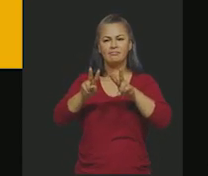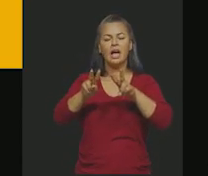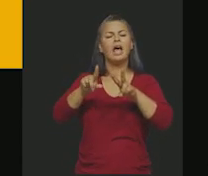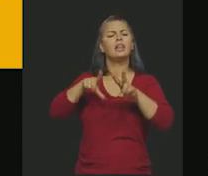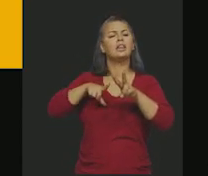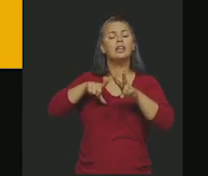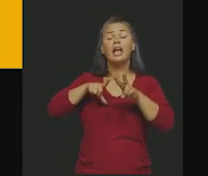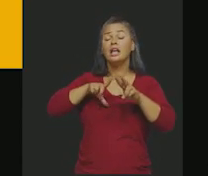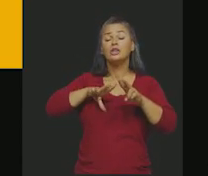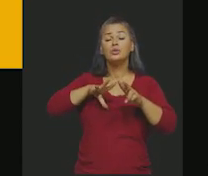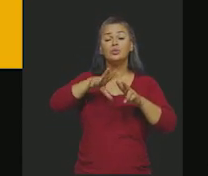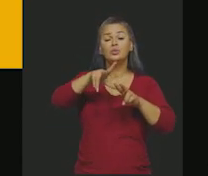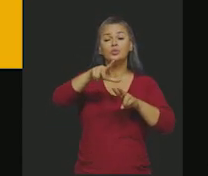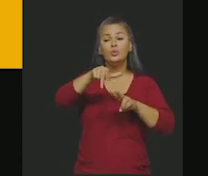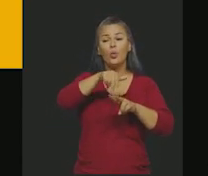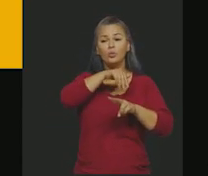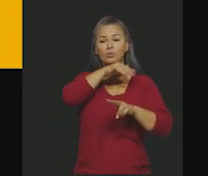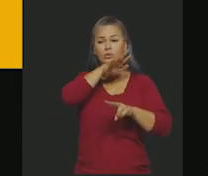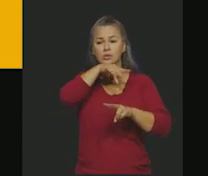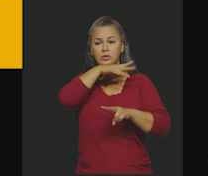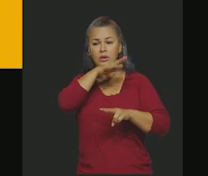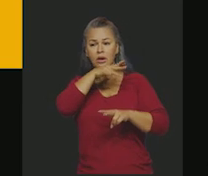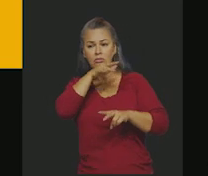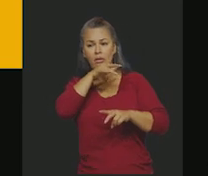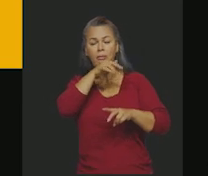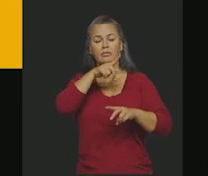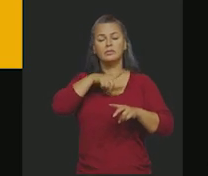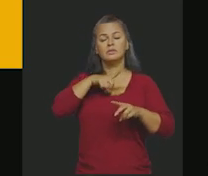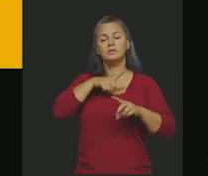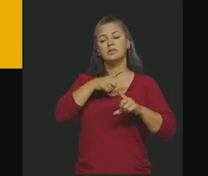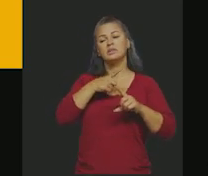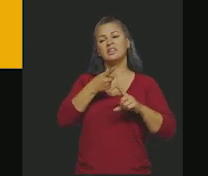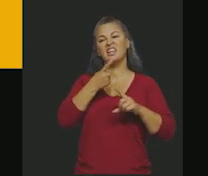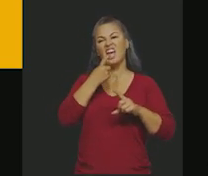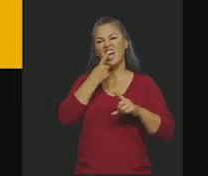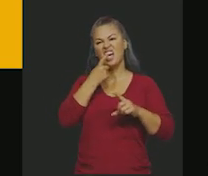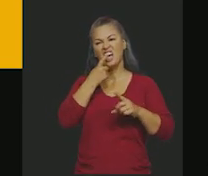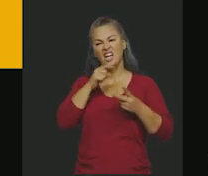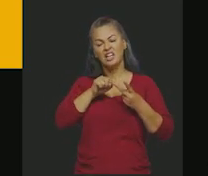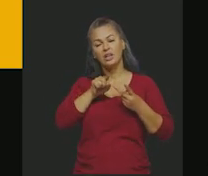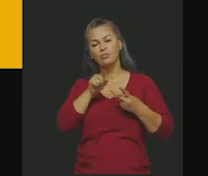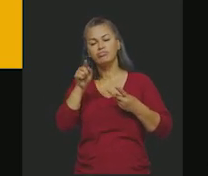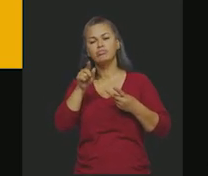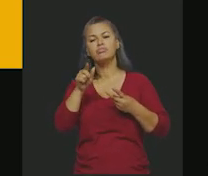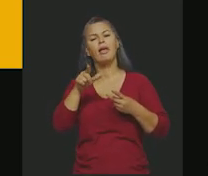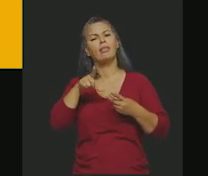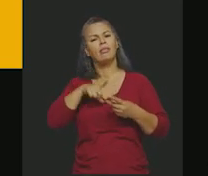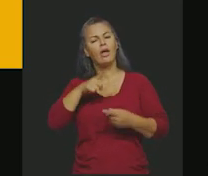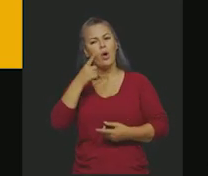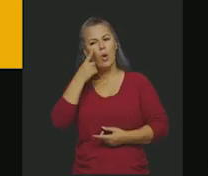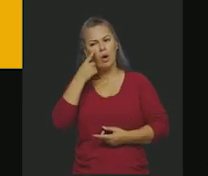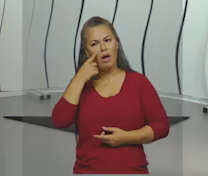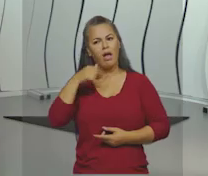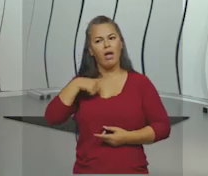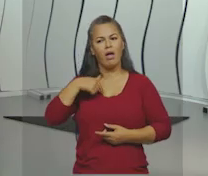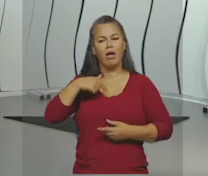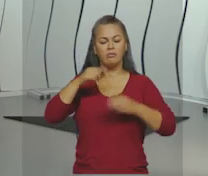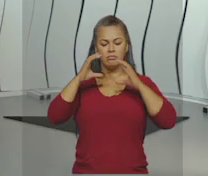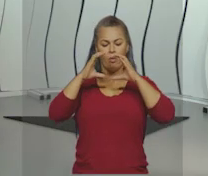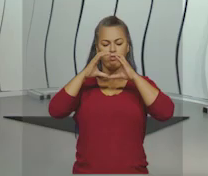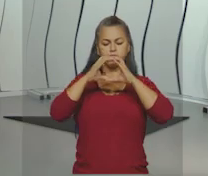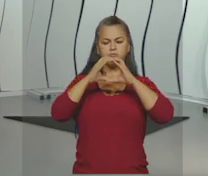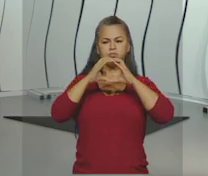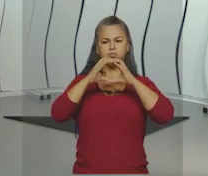animais vertebrados e muitos invertebrados também, tá? É localizado no ser humano aqui na cavidade óssea do crânio,